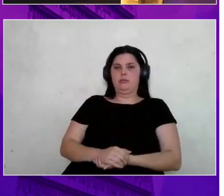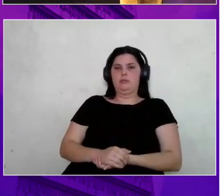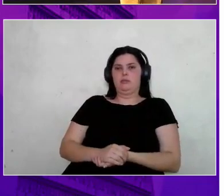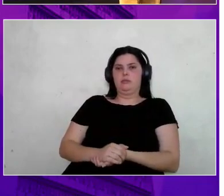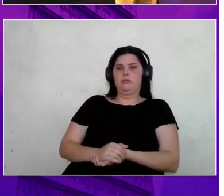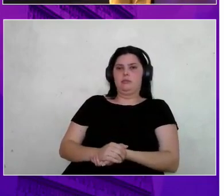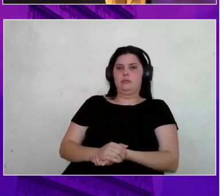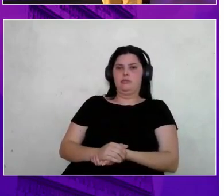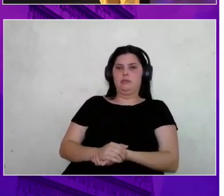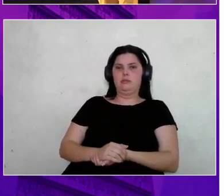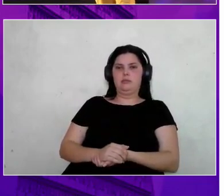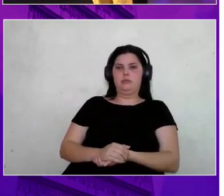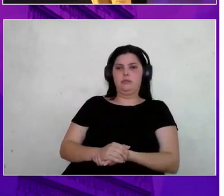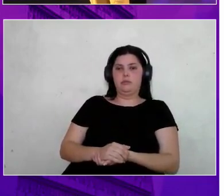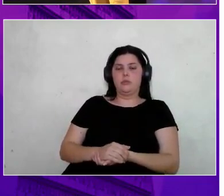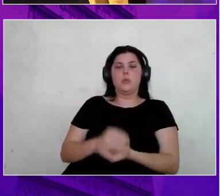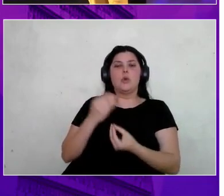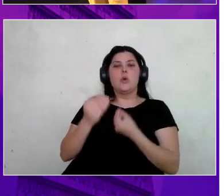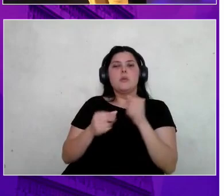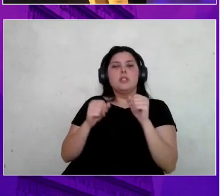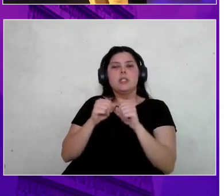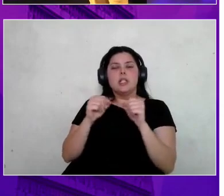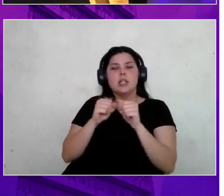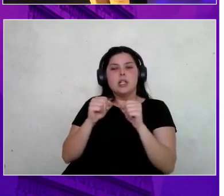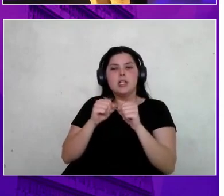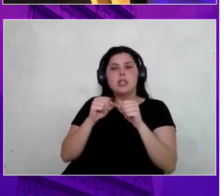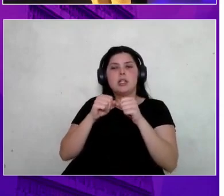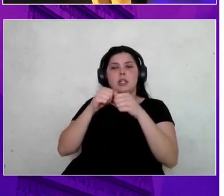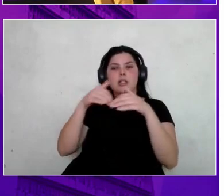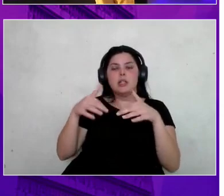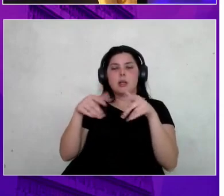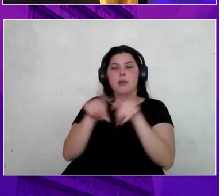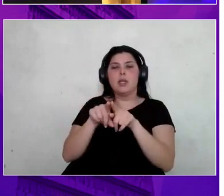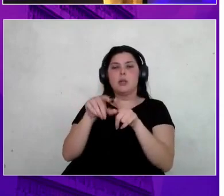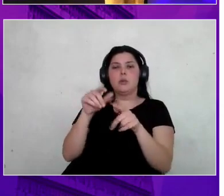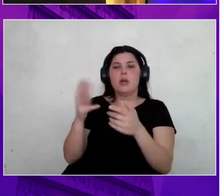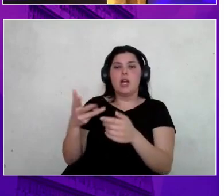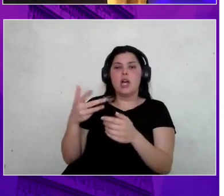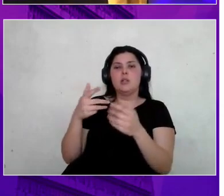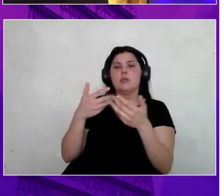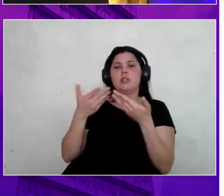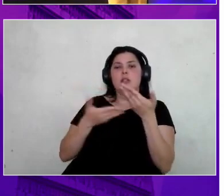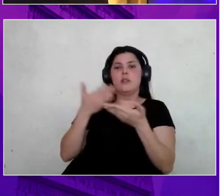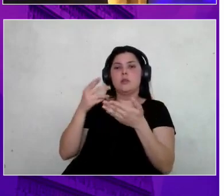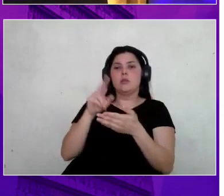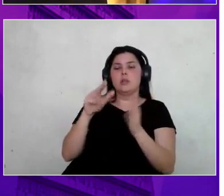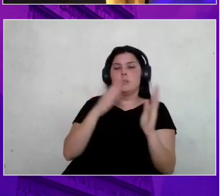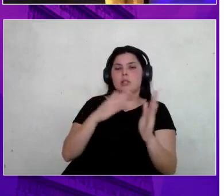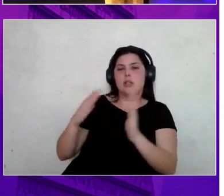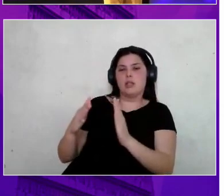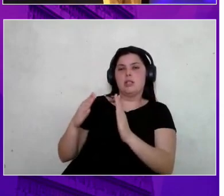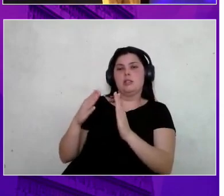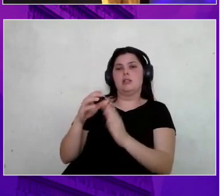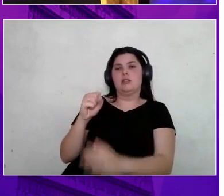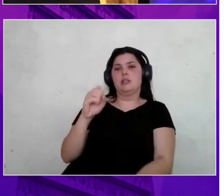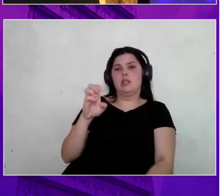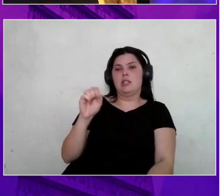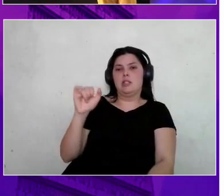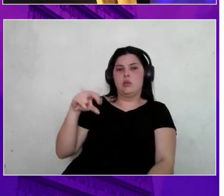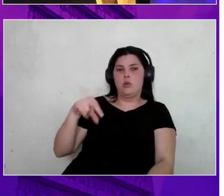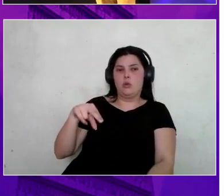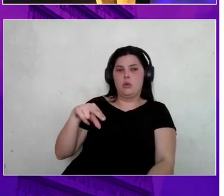A maneira da gente fazer o first in, first out no Azure Service Bus é usando sessions, né, que é um recurso, uma configuração